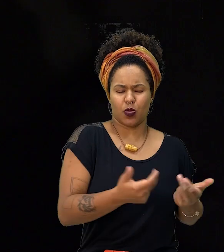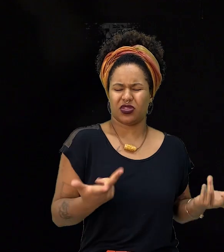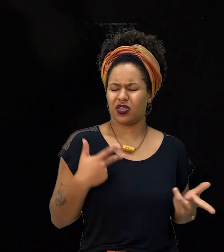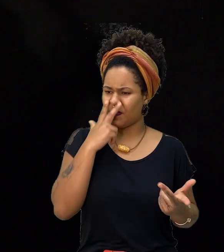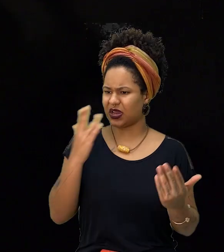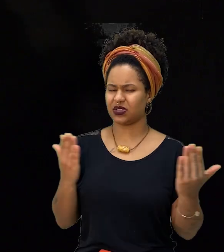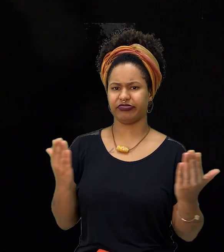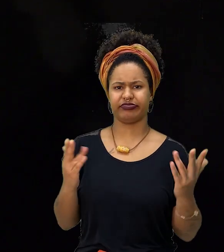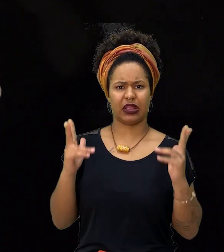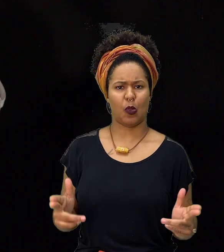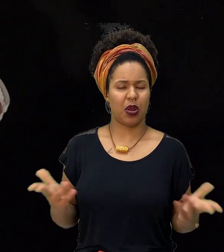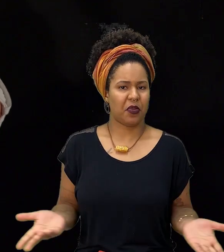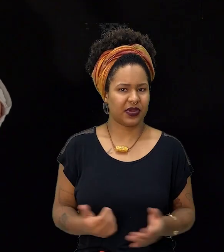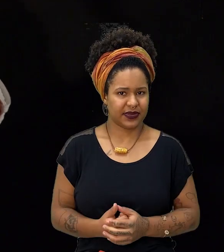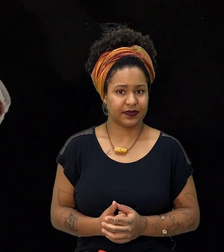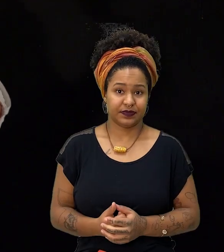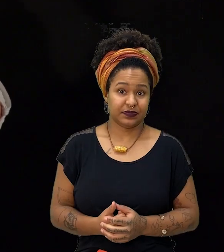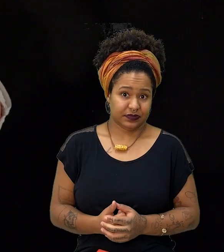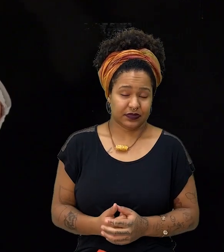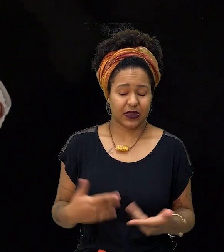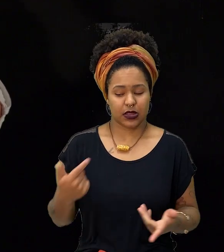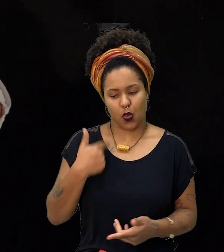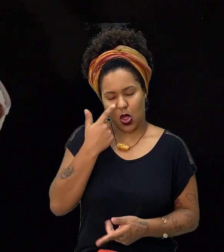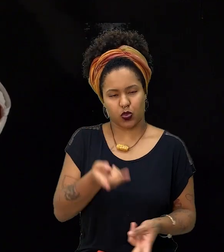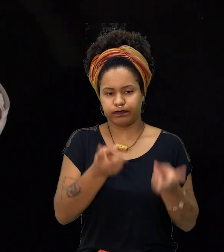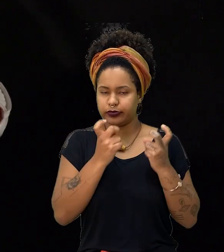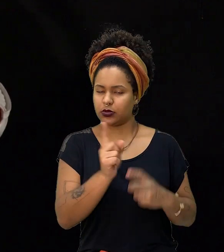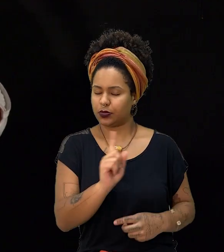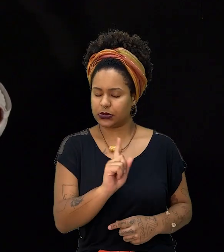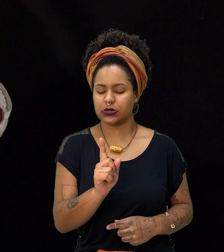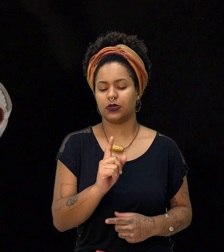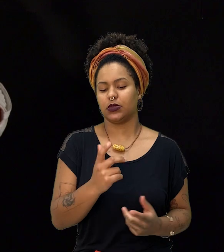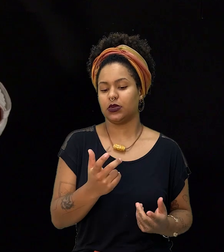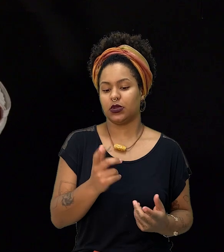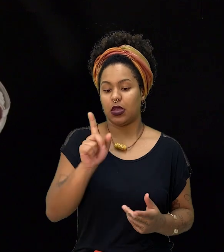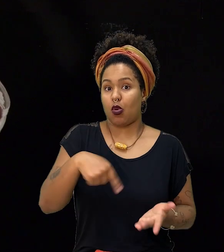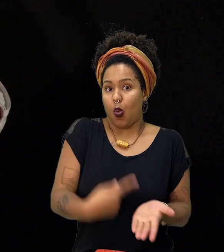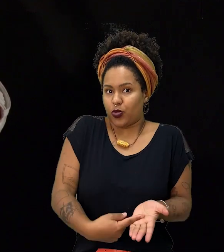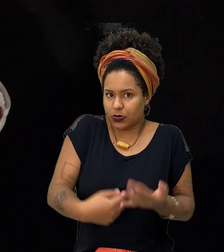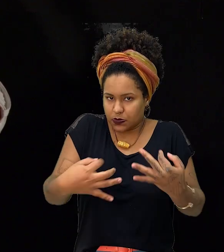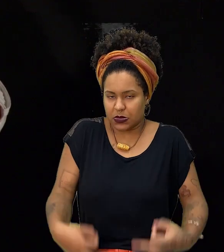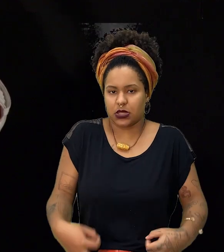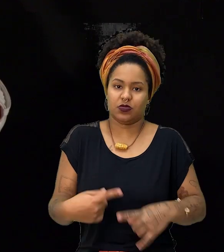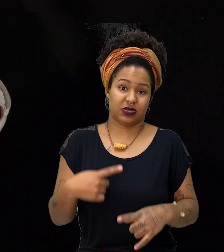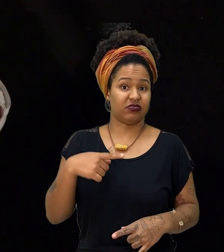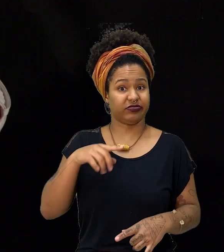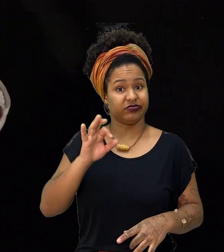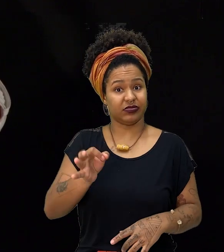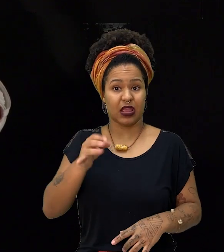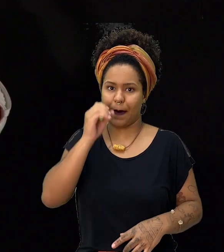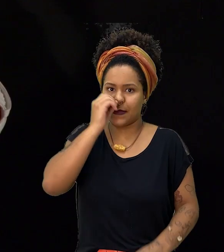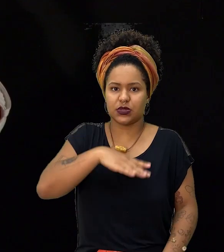Né? Então, assim, esse outro lado eu não vejo, né, um compromisso mesmo, tanto que foi realmente absurdo o